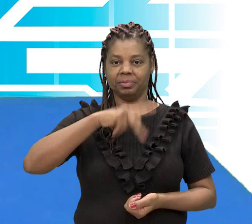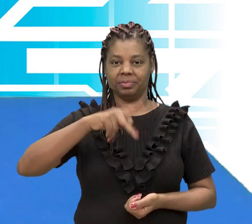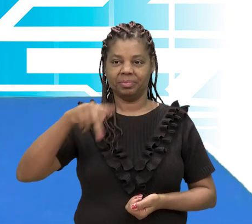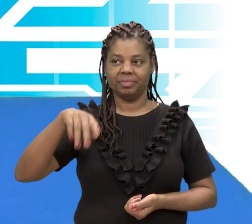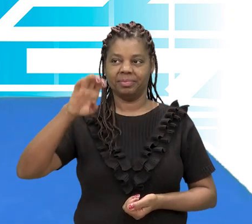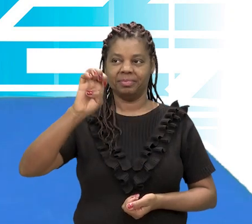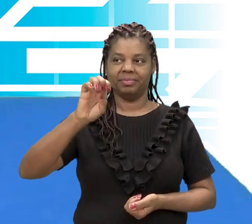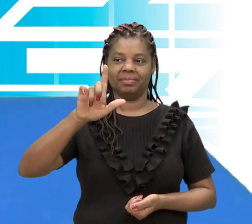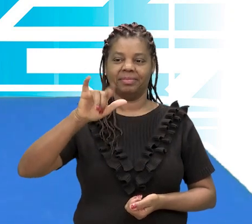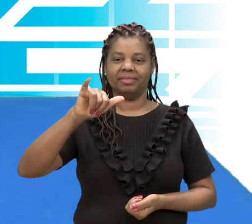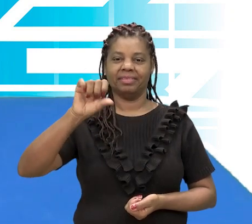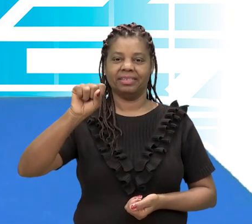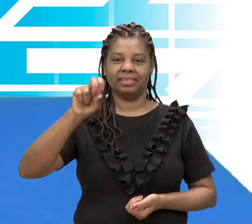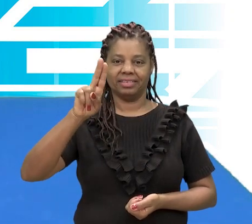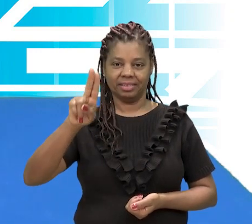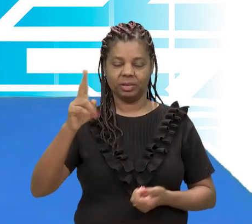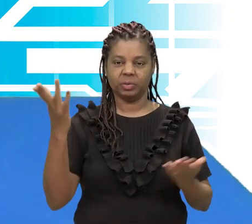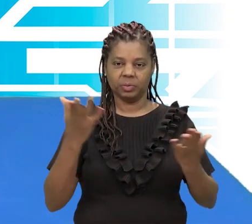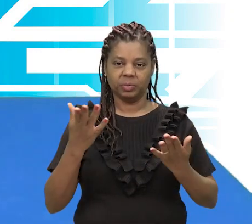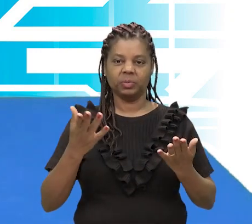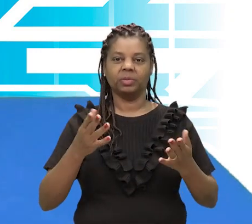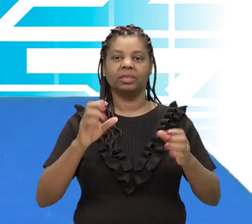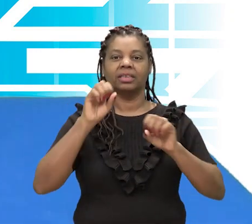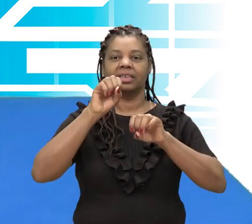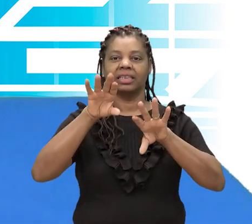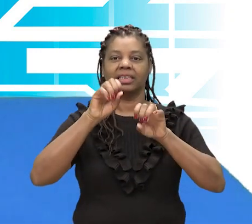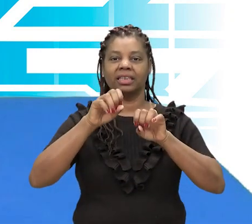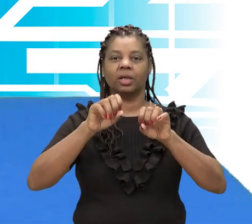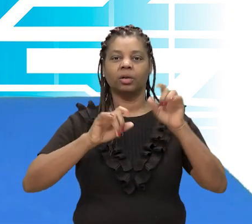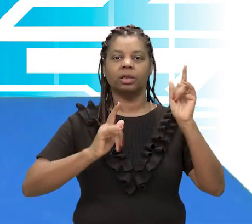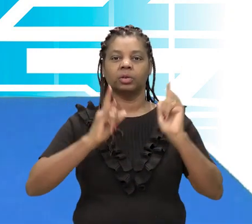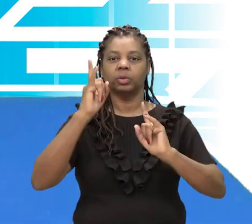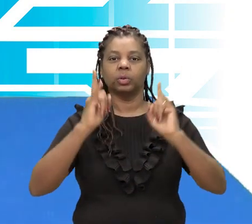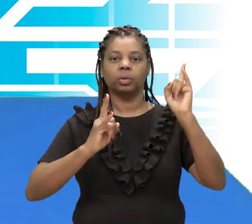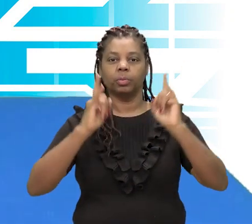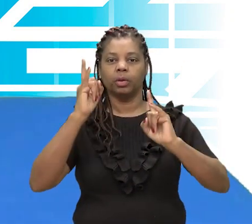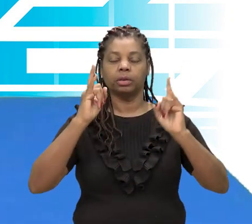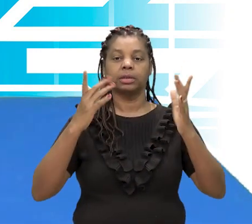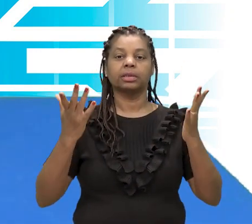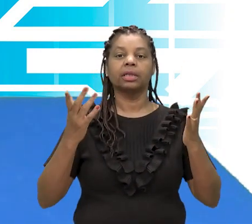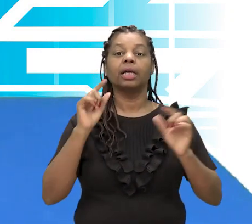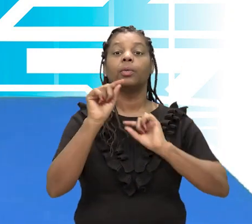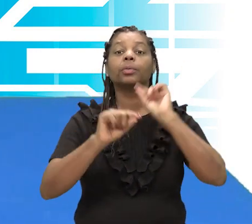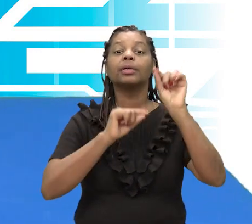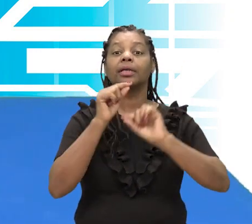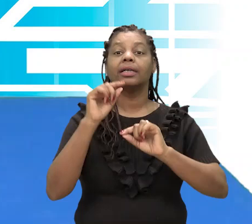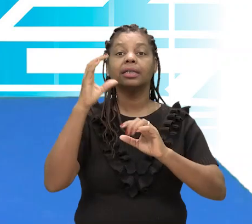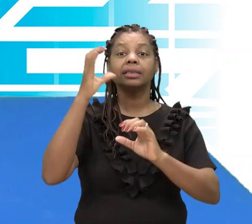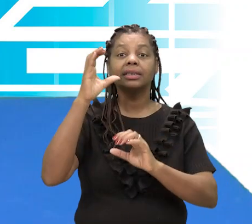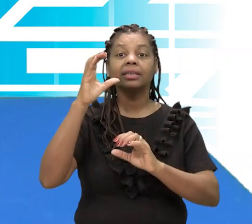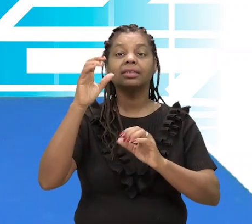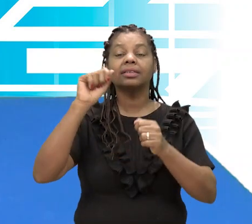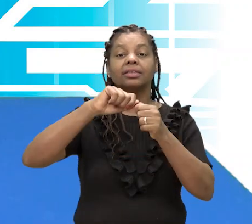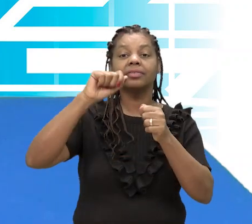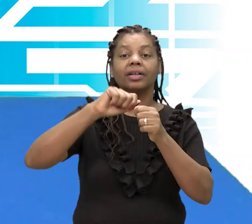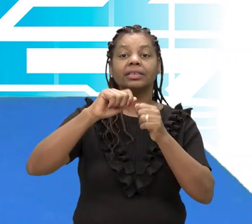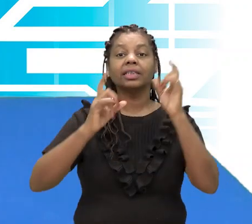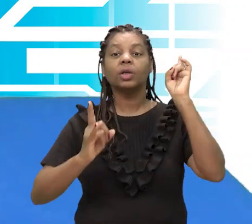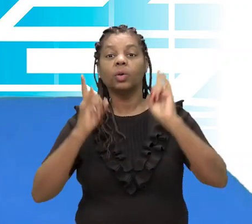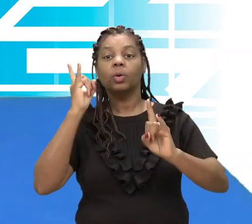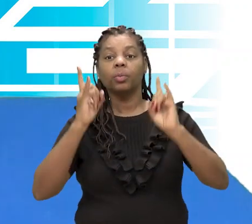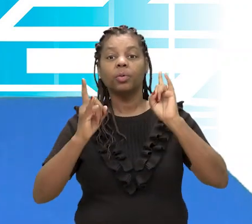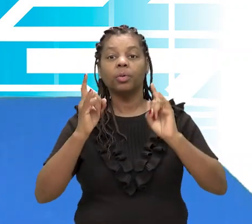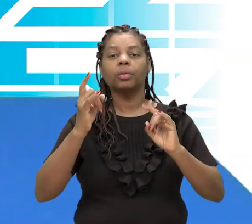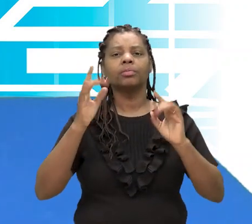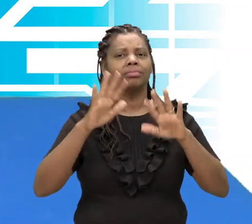Eu sou o professor Eliseu, estou aqui hoje para dar início às nossas aulas de robótica. Caso você não saiba, robótica nada mais é do que a ciência de fazer robô,